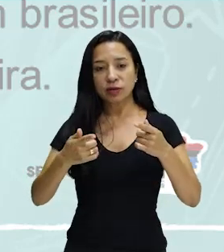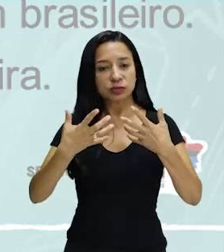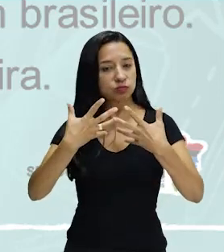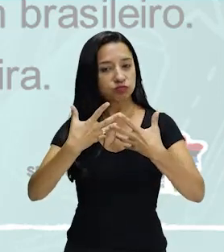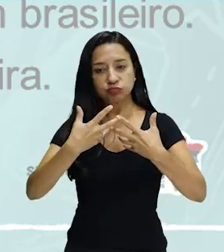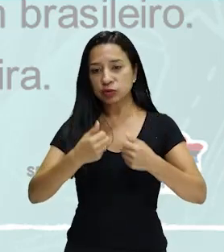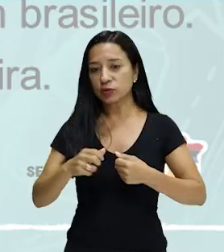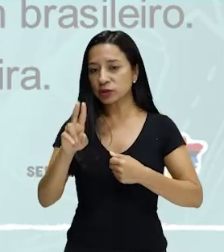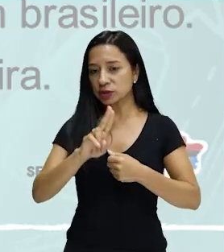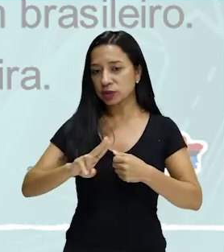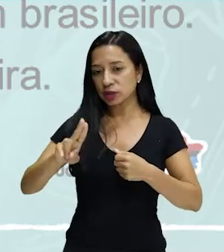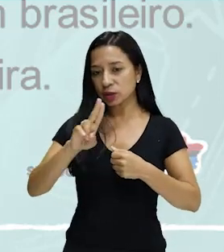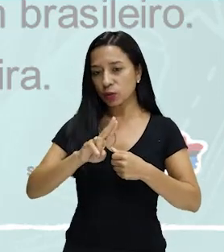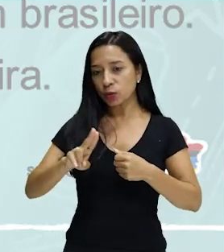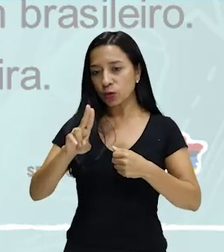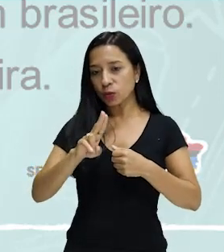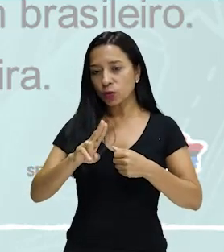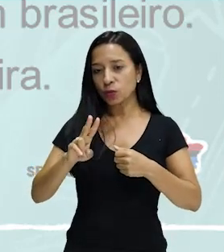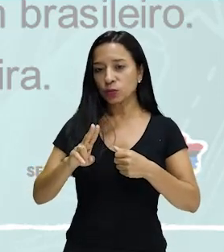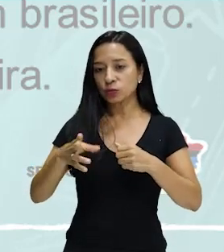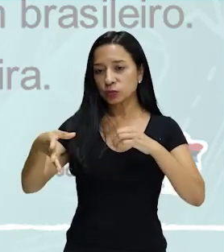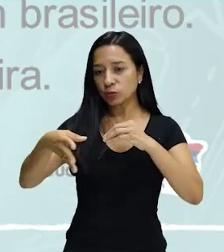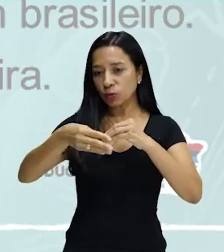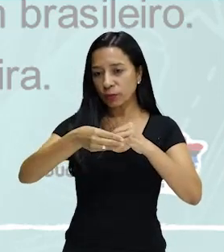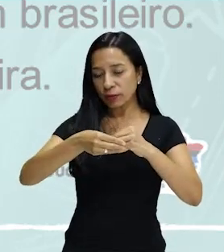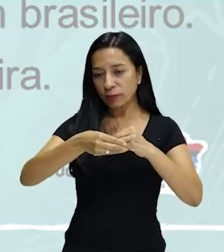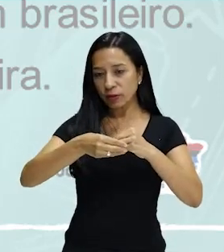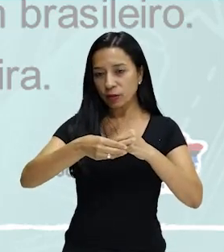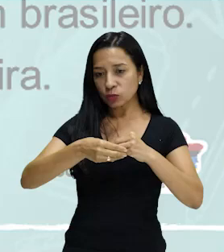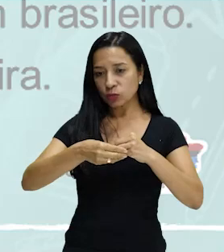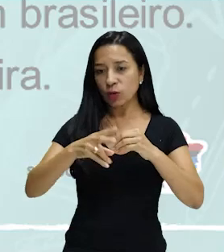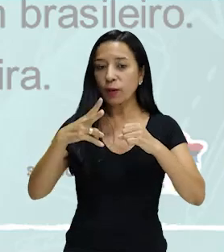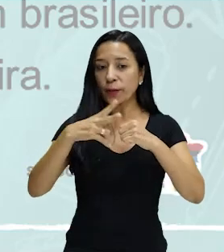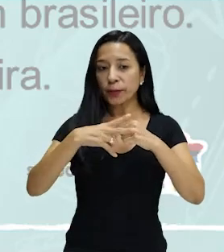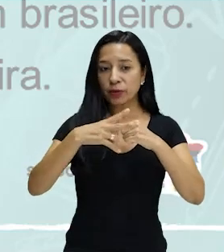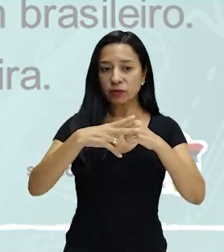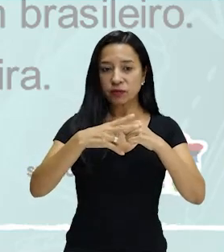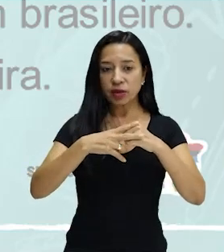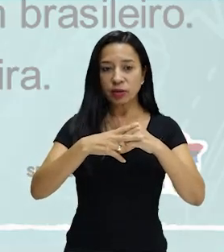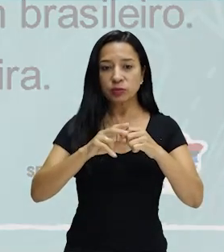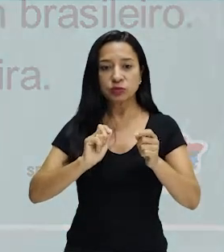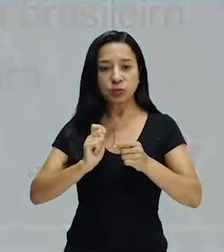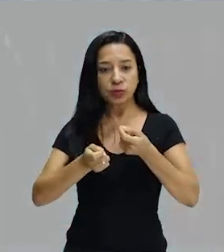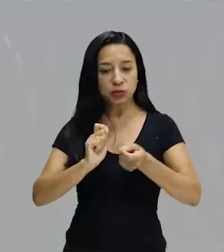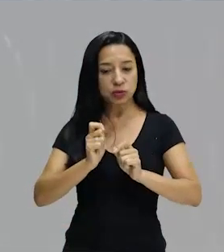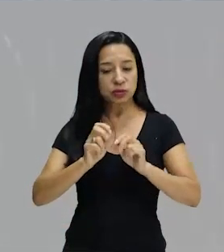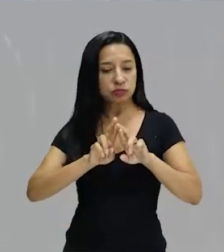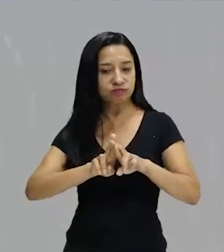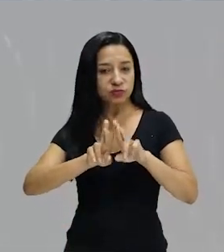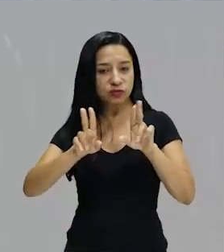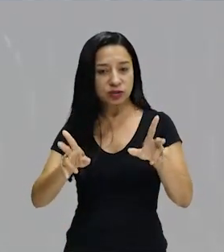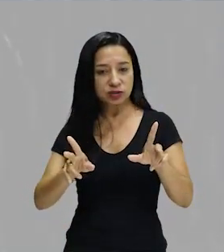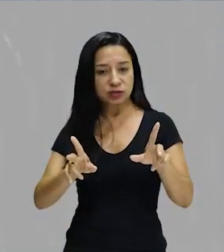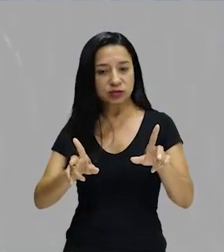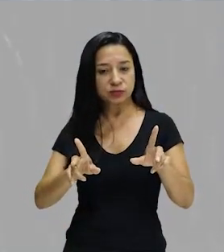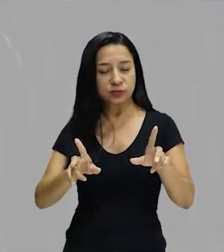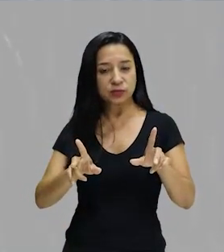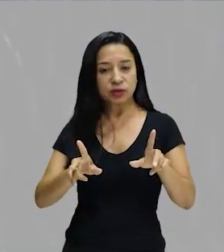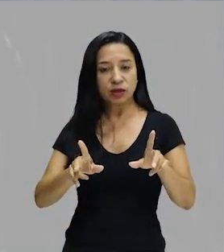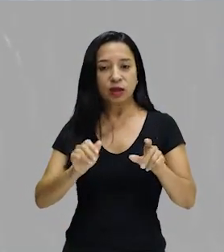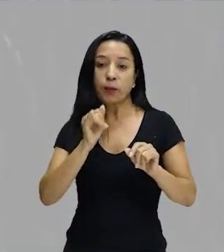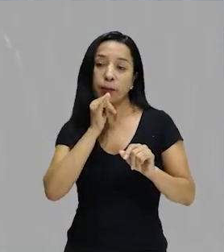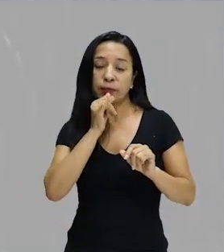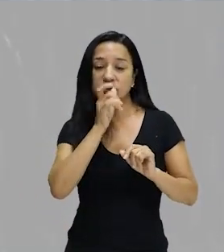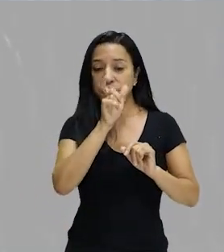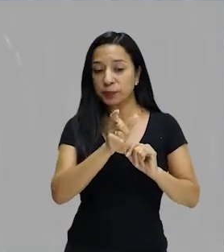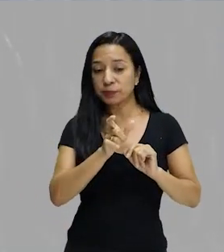complemento para verbos com regências diferentes. Isso aí, gente, na fala pode acontecer, mas na escrita não